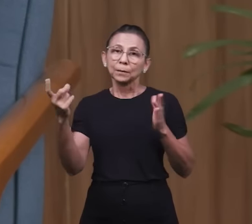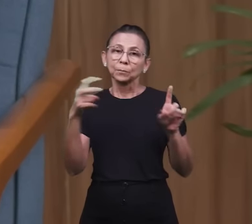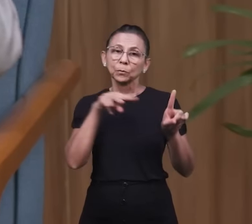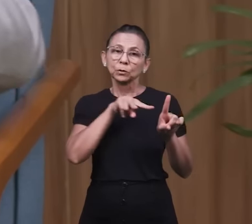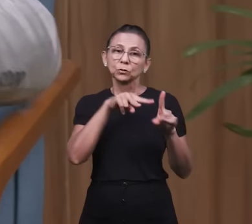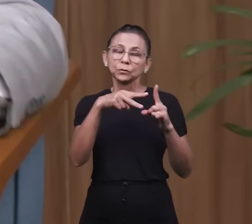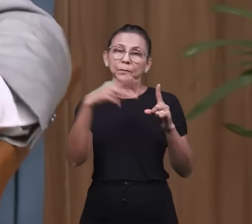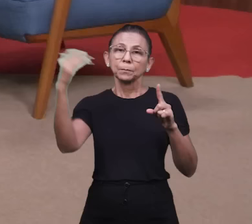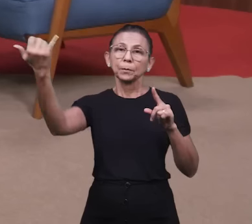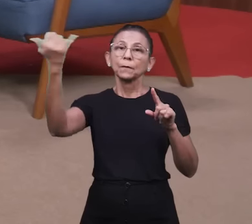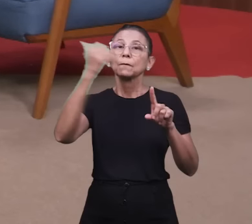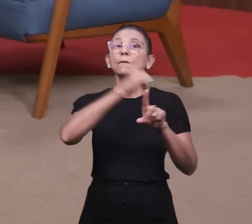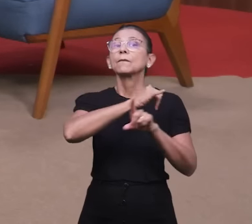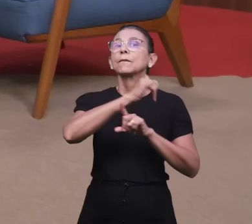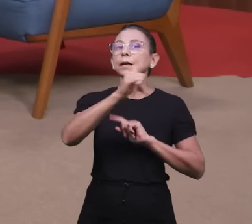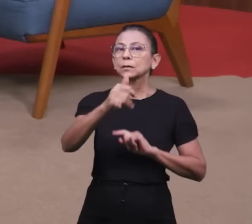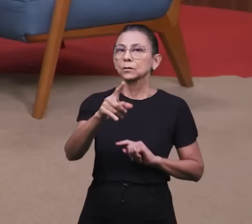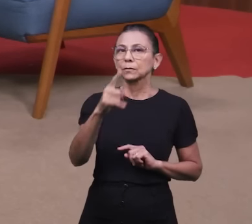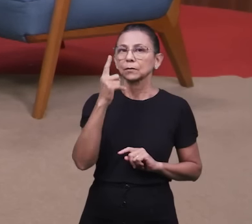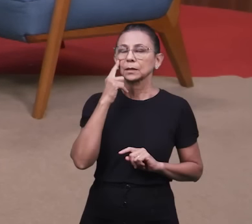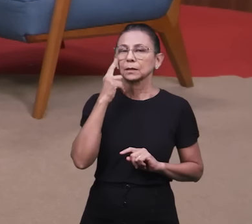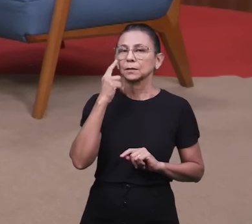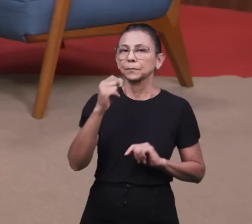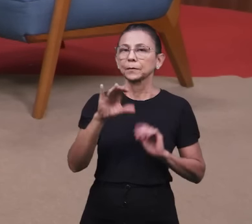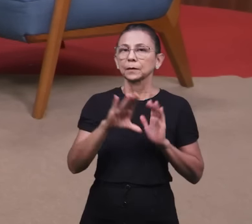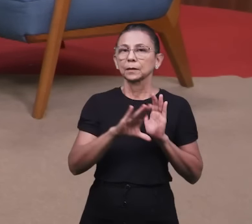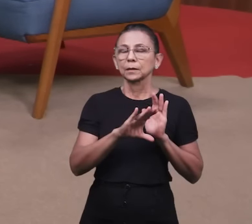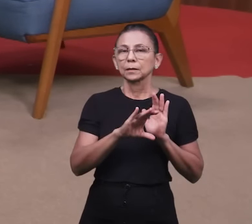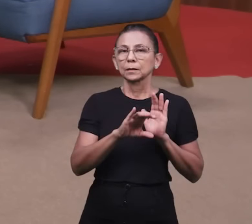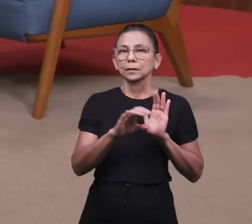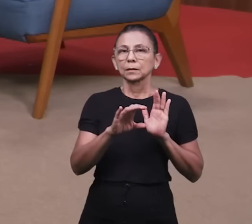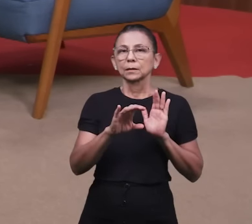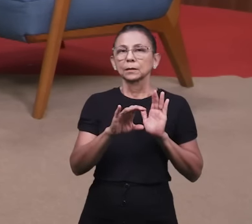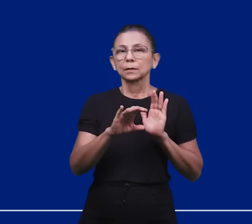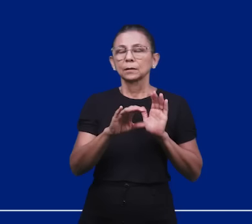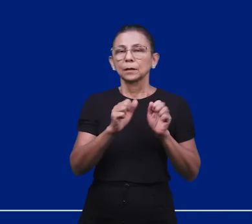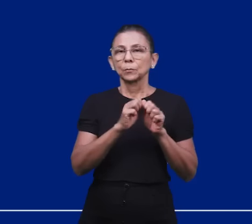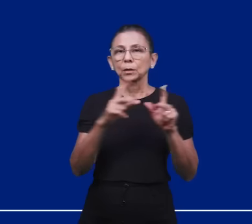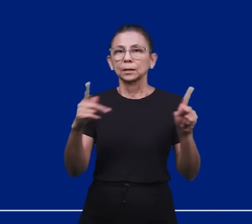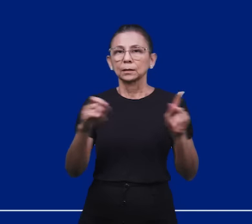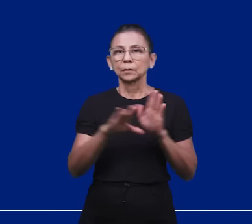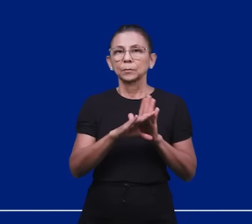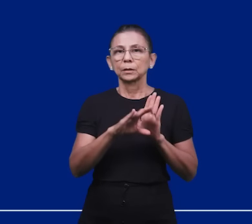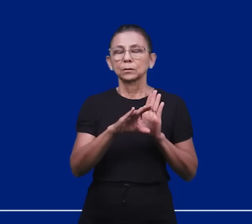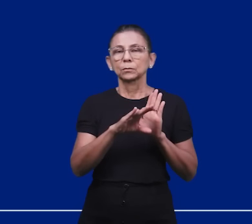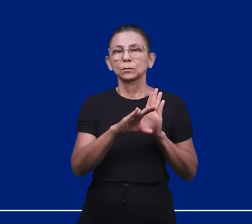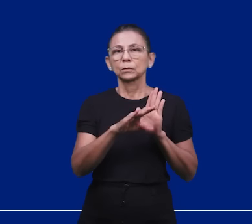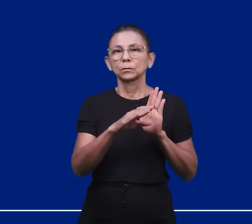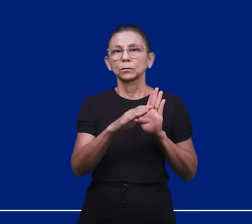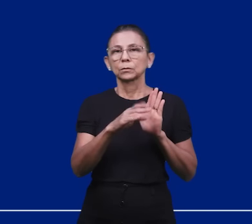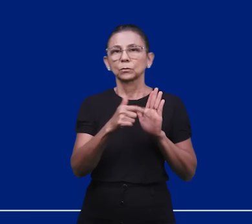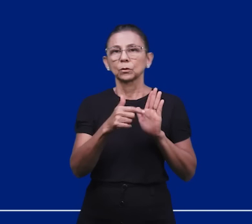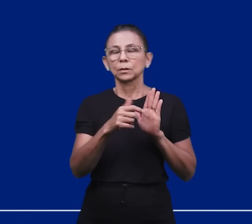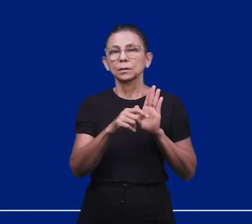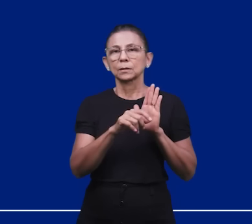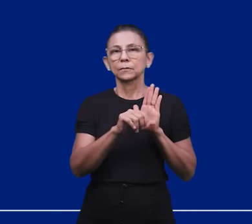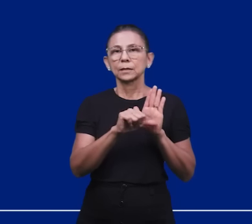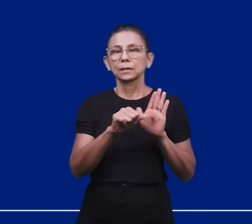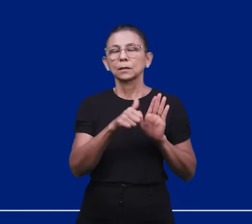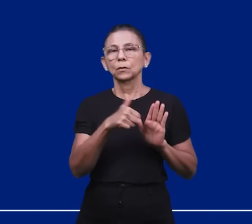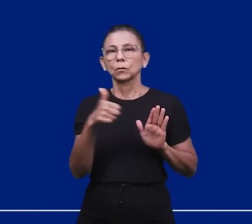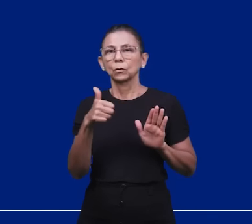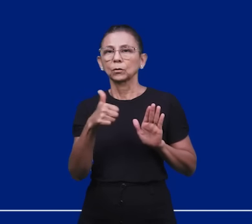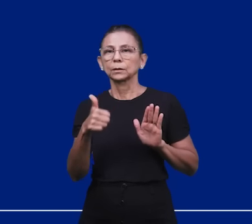é absolutamente integrada Apocalipse 12:11 diz assim e eles o venceram pelo sangue do